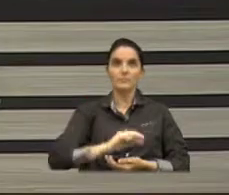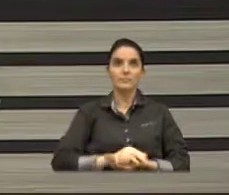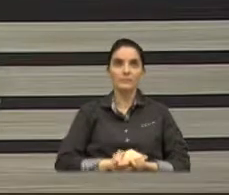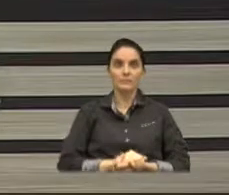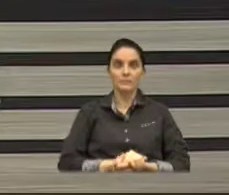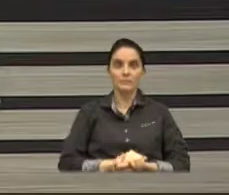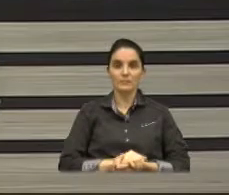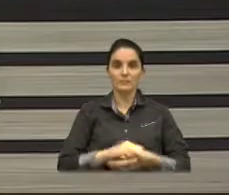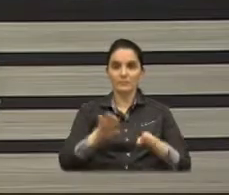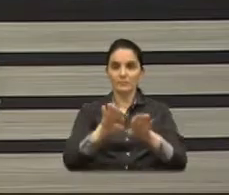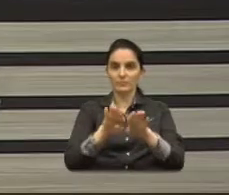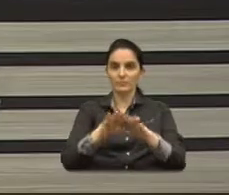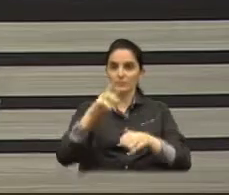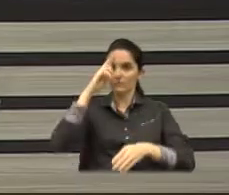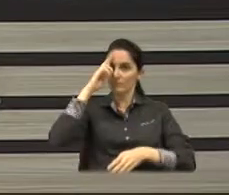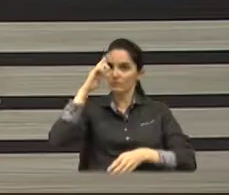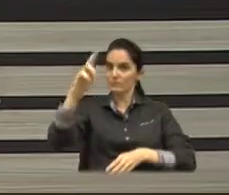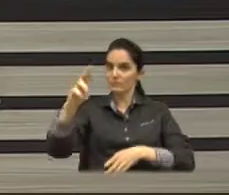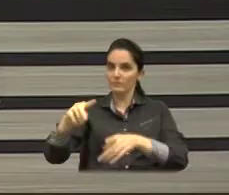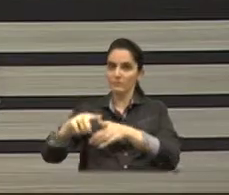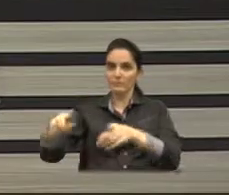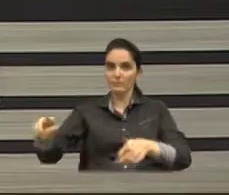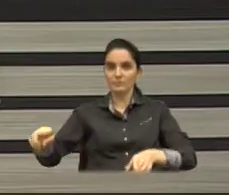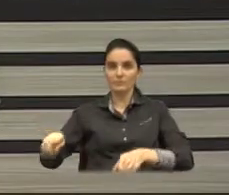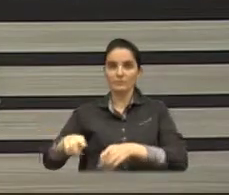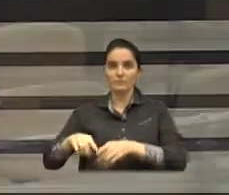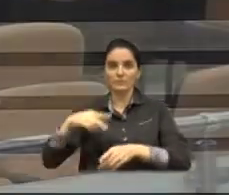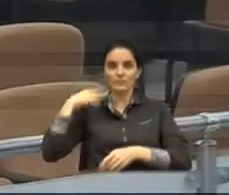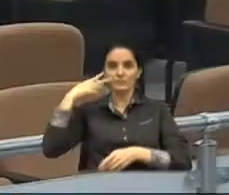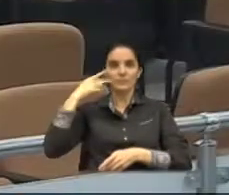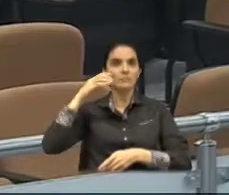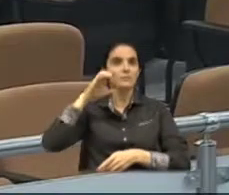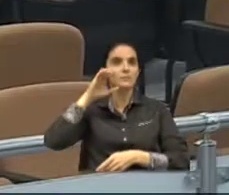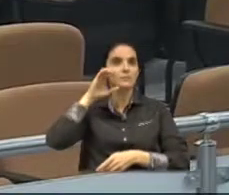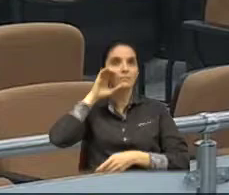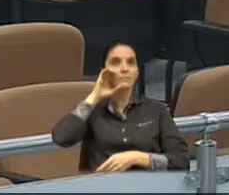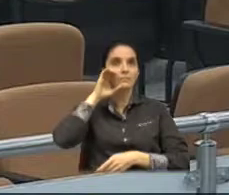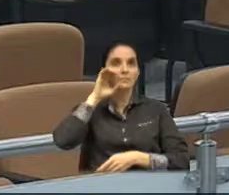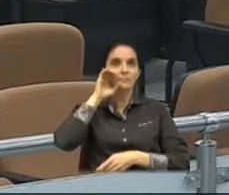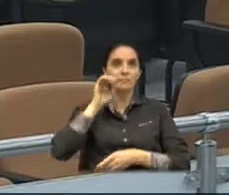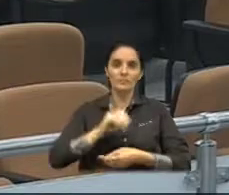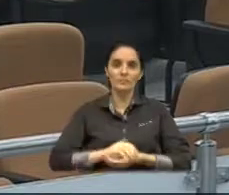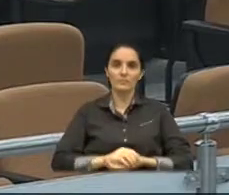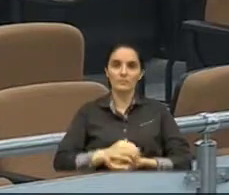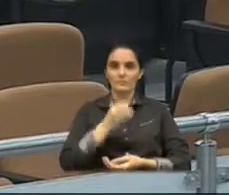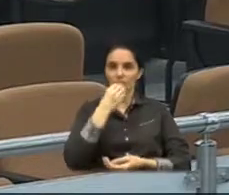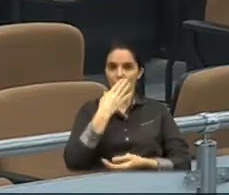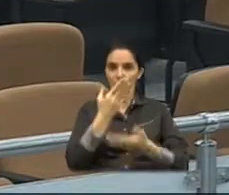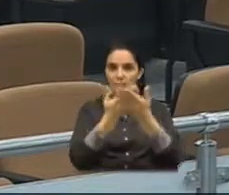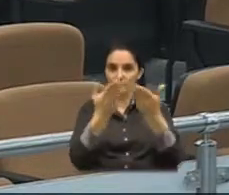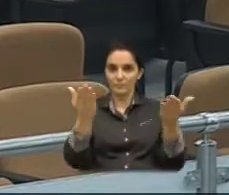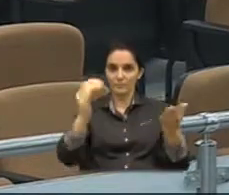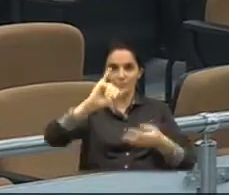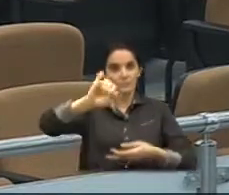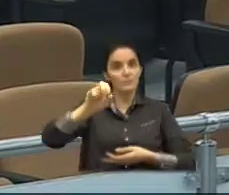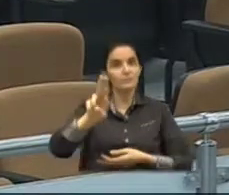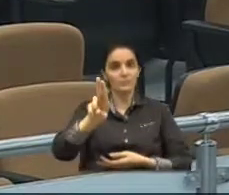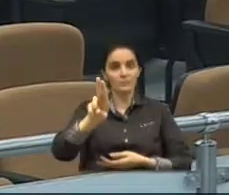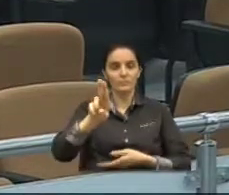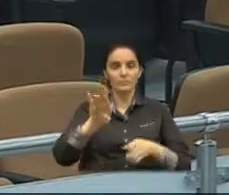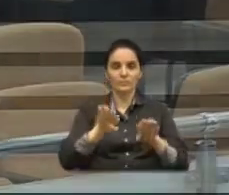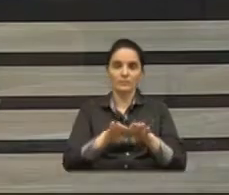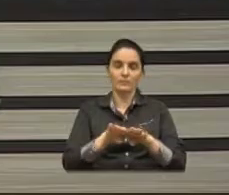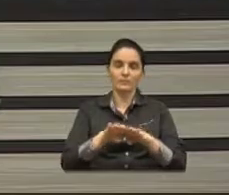passa a ser chefe de gabinete da vereadora Constância Félix. Sejam bem-vindos. E o Ju Negão. Ex-vereador